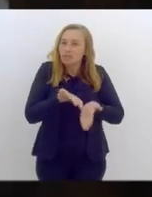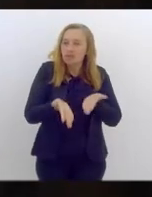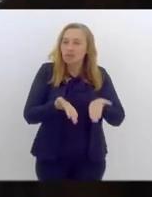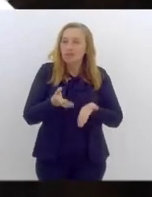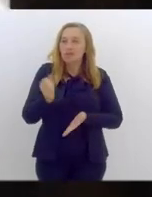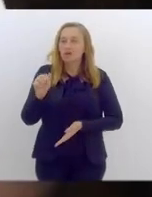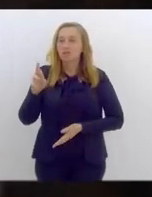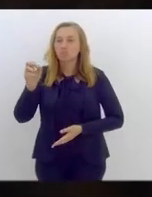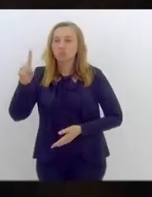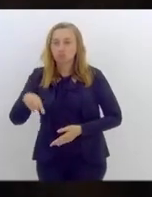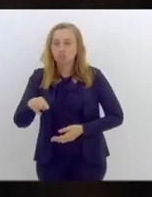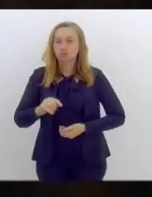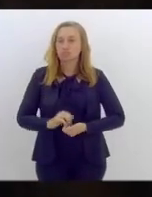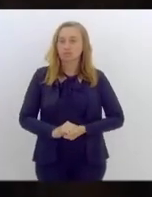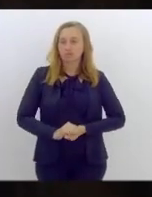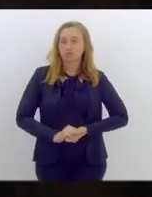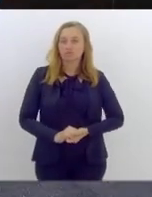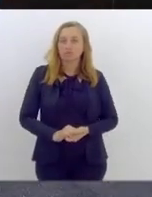Exu.